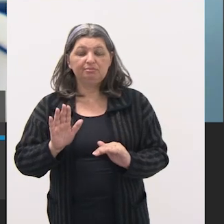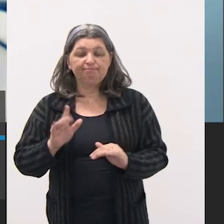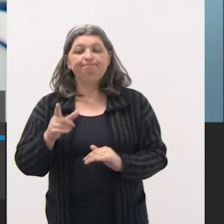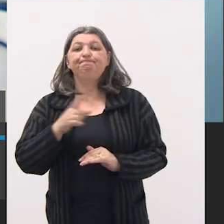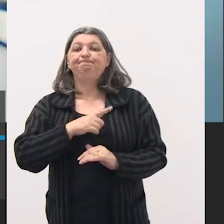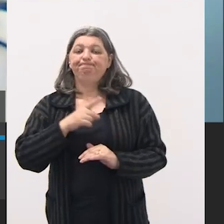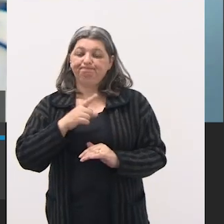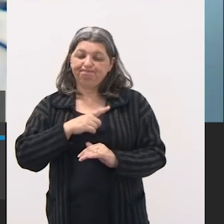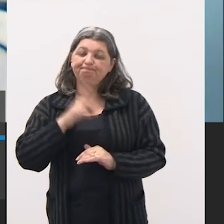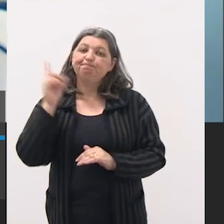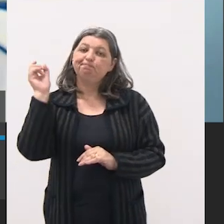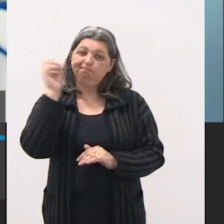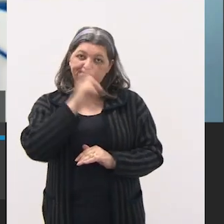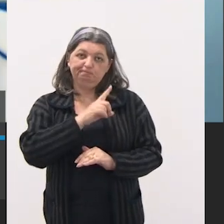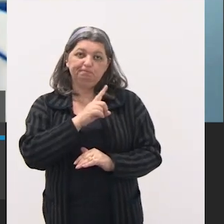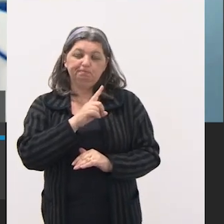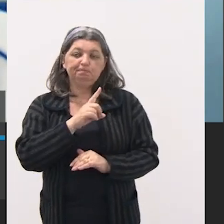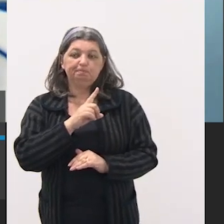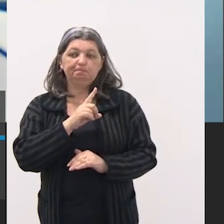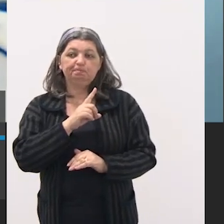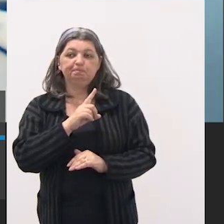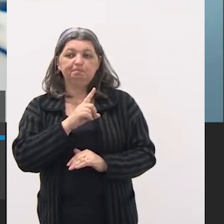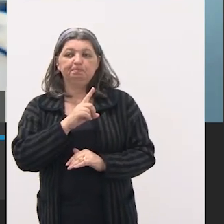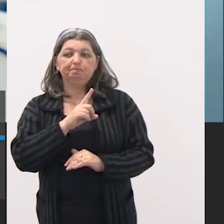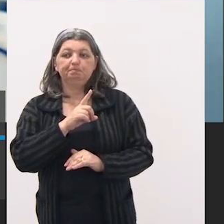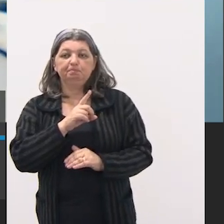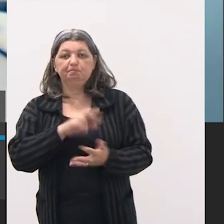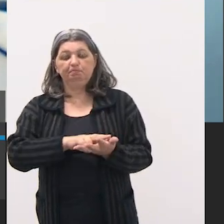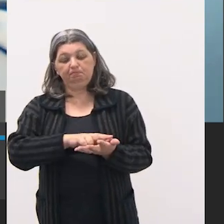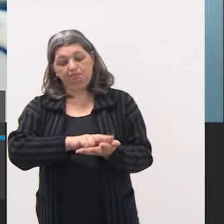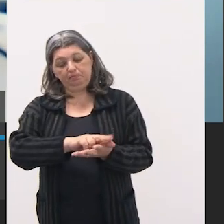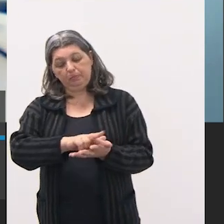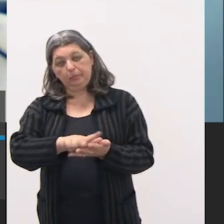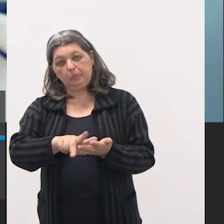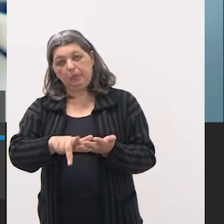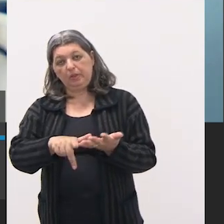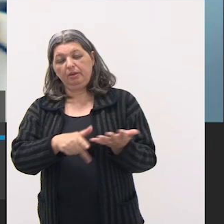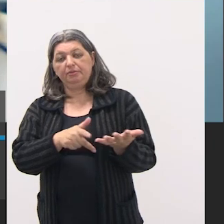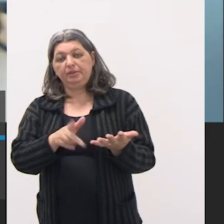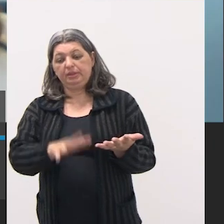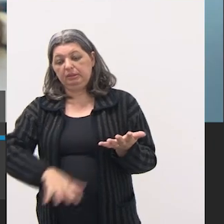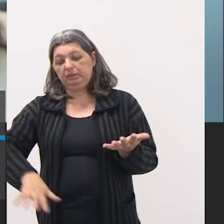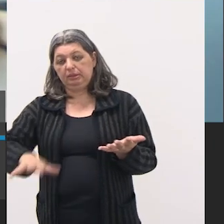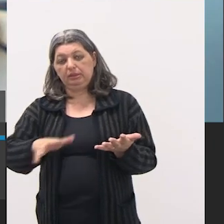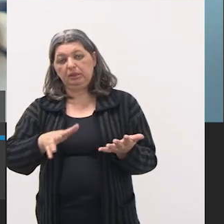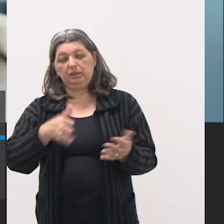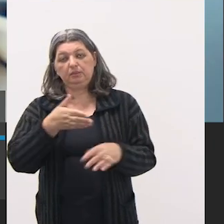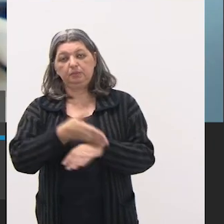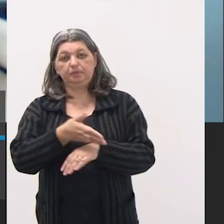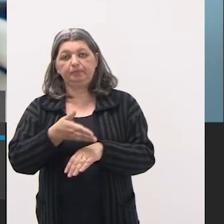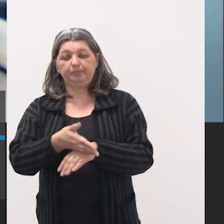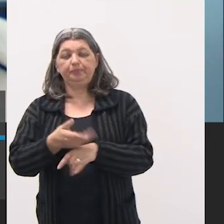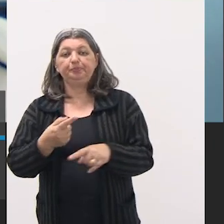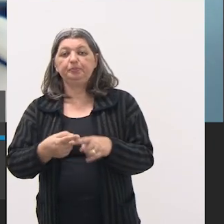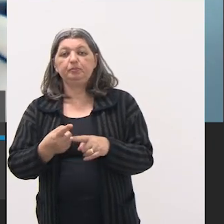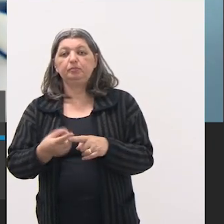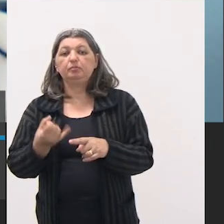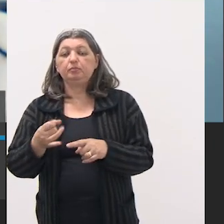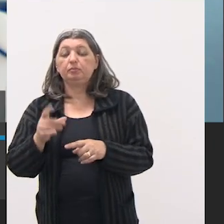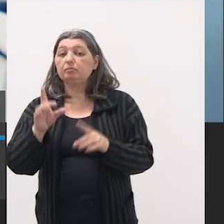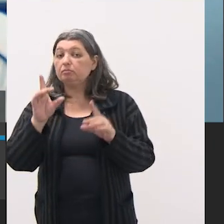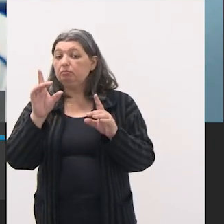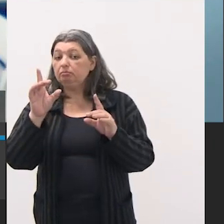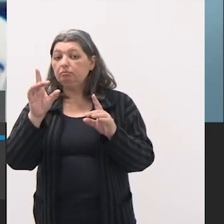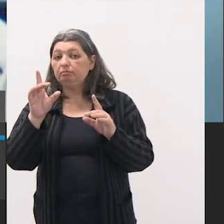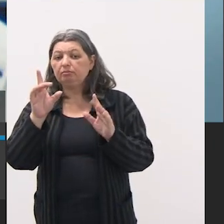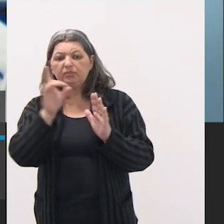para exercer seus diferentes papéis. Porque se esses direitos não são reconhecidos, se